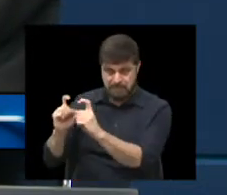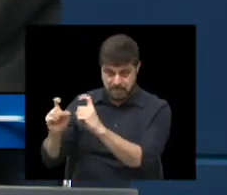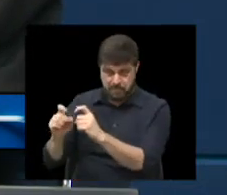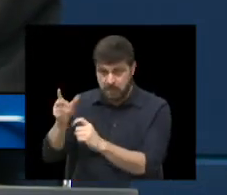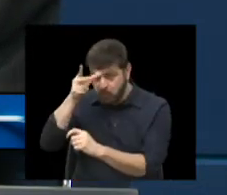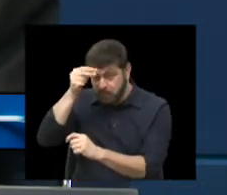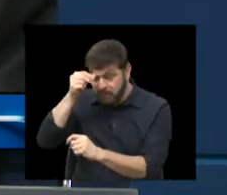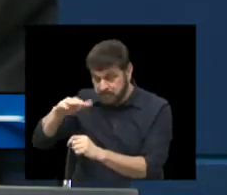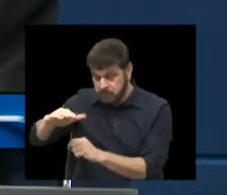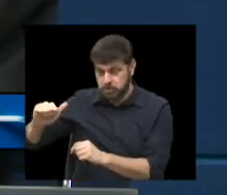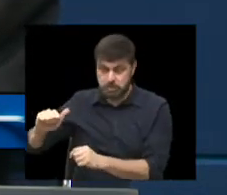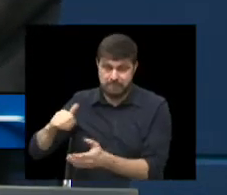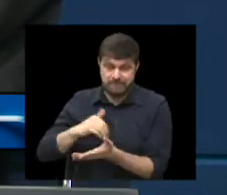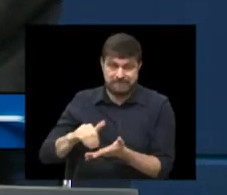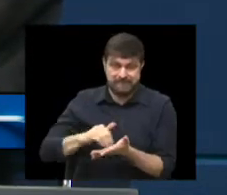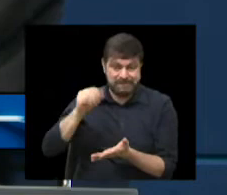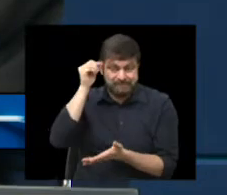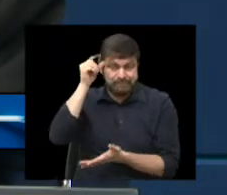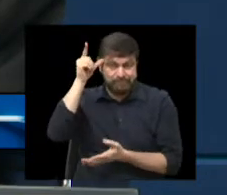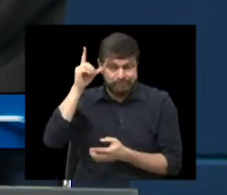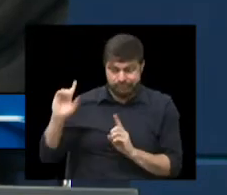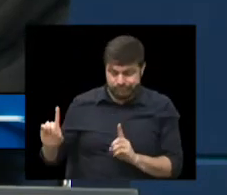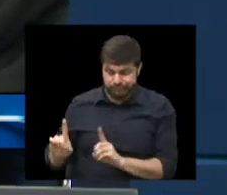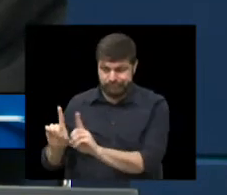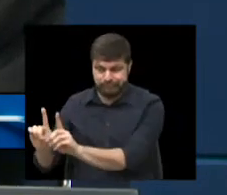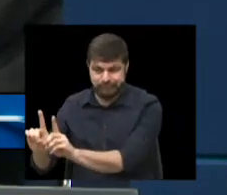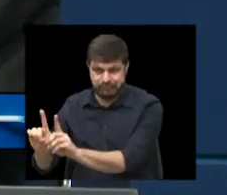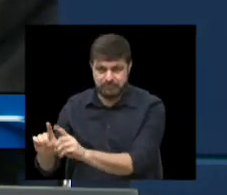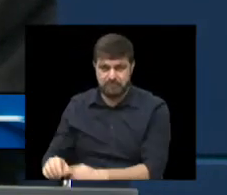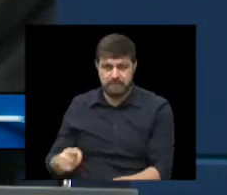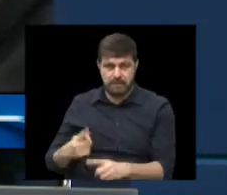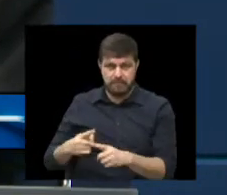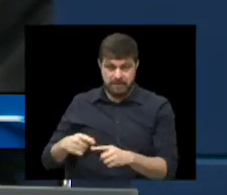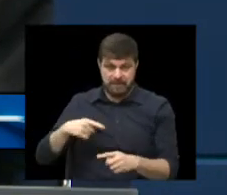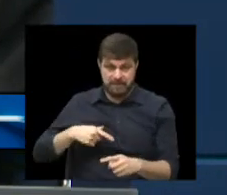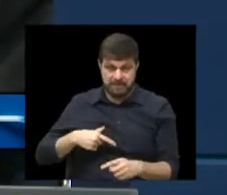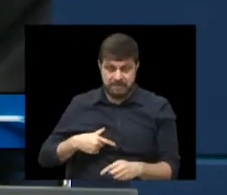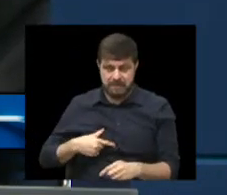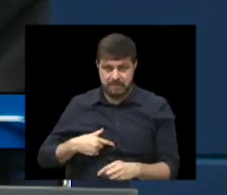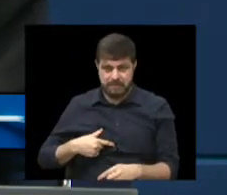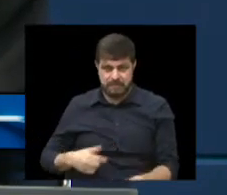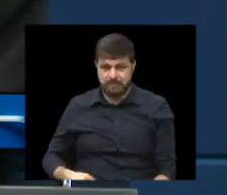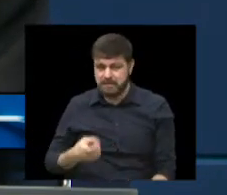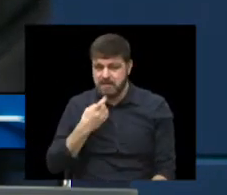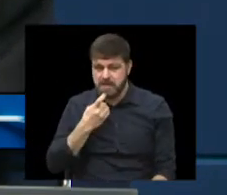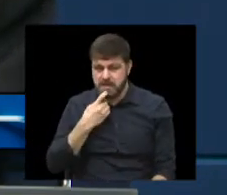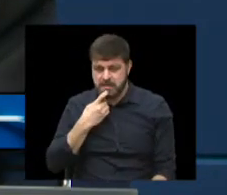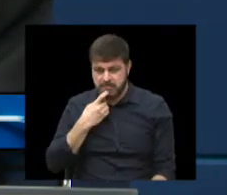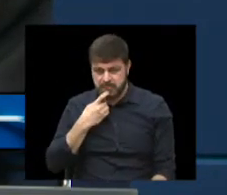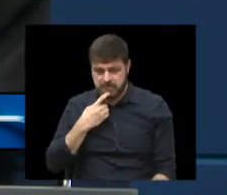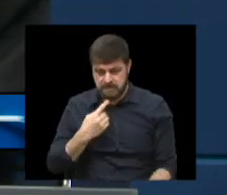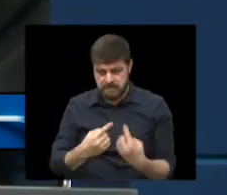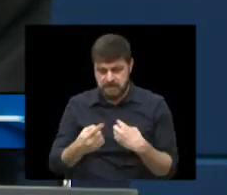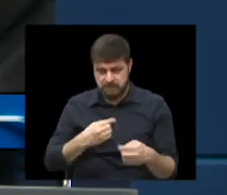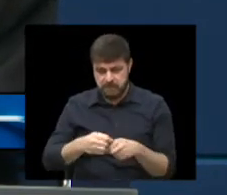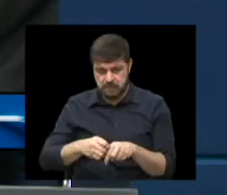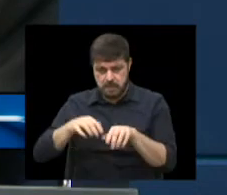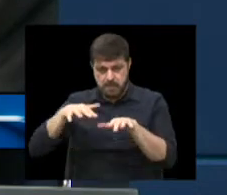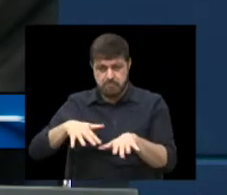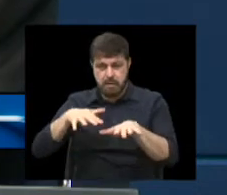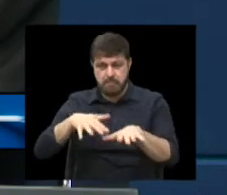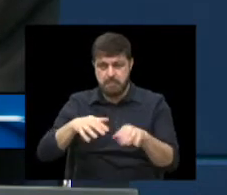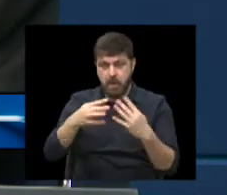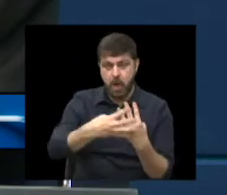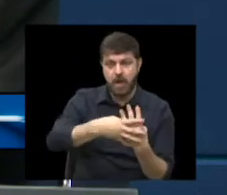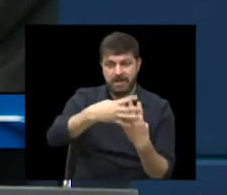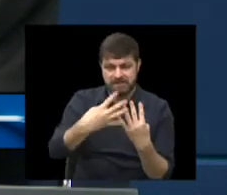onde se tratava da parada GLTTB. E como a Polícia Militar só tinha